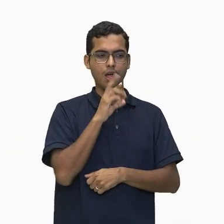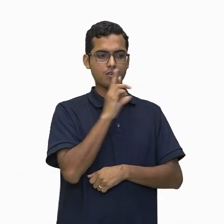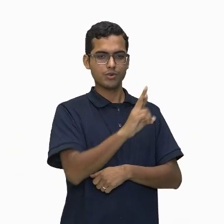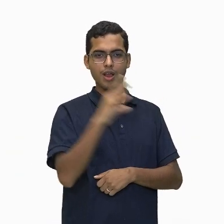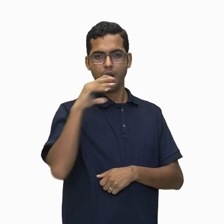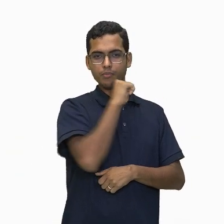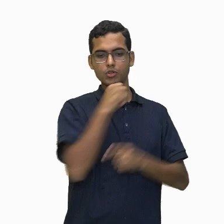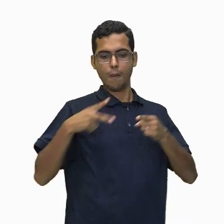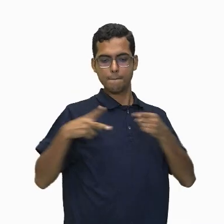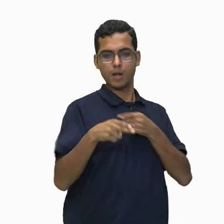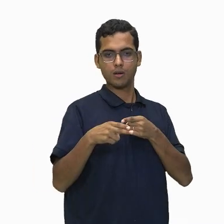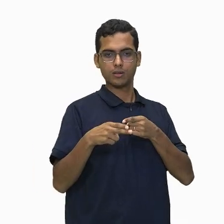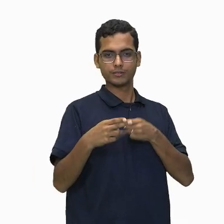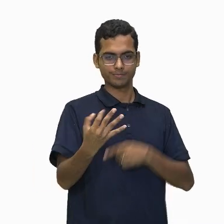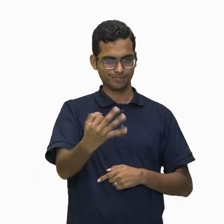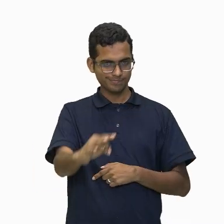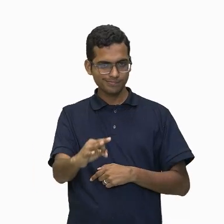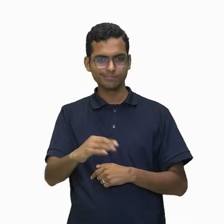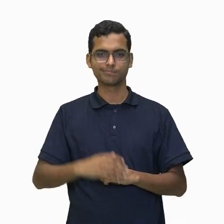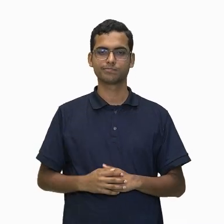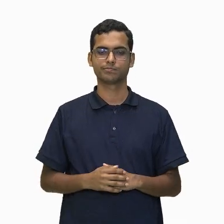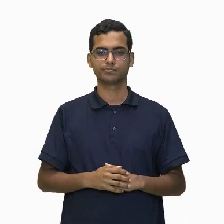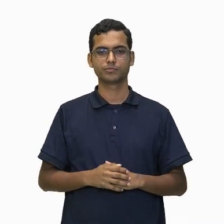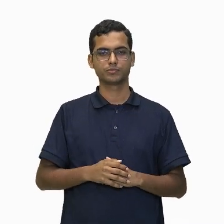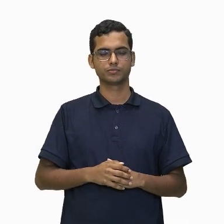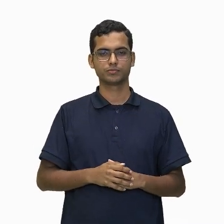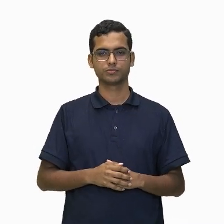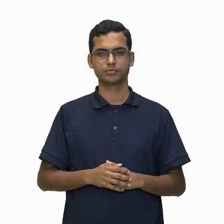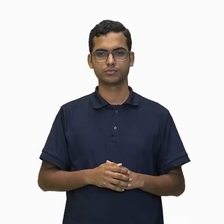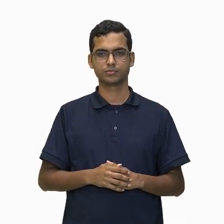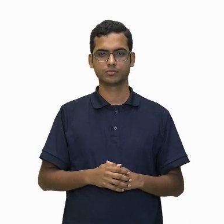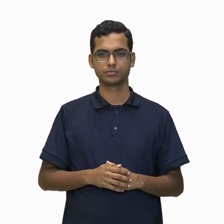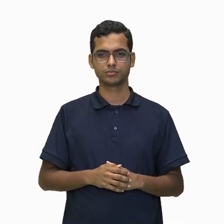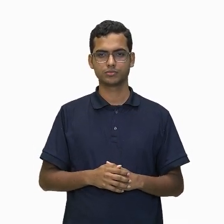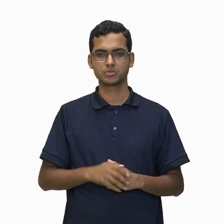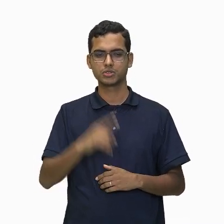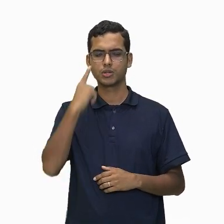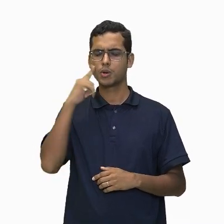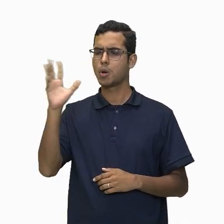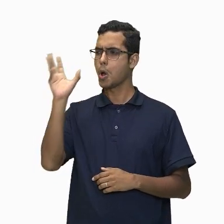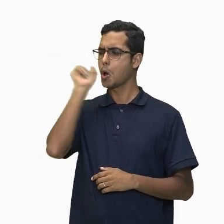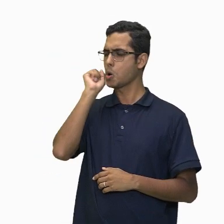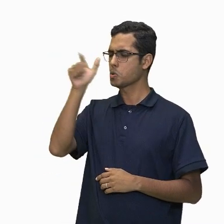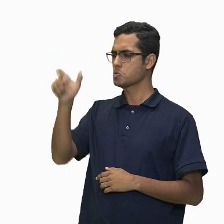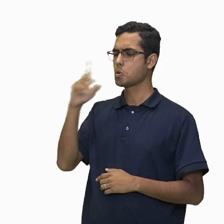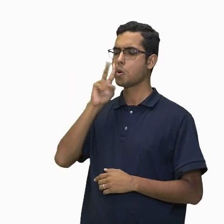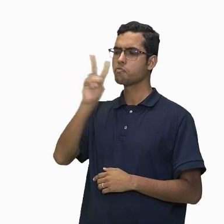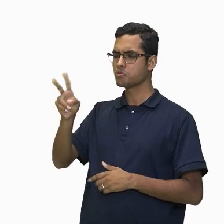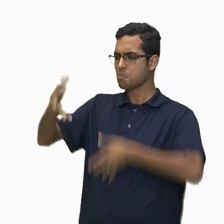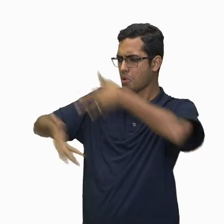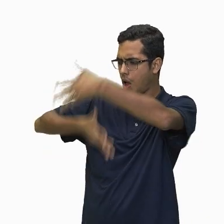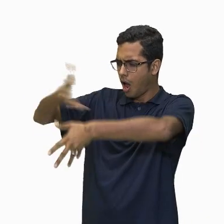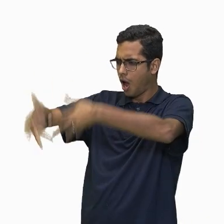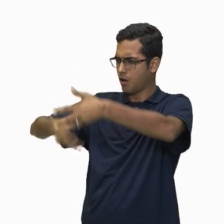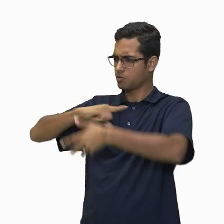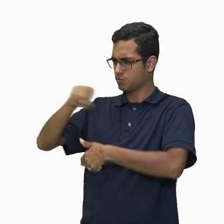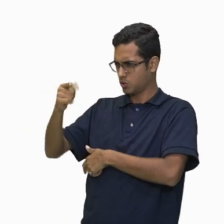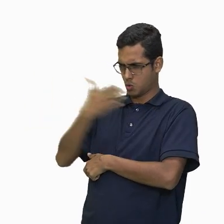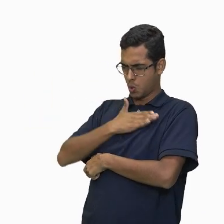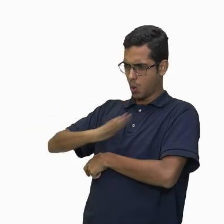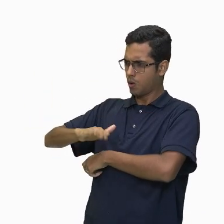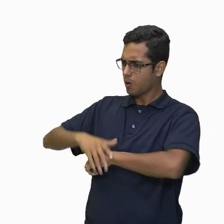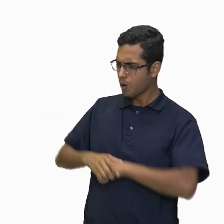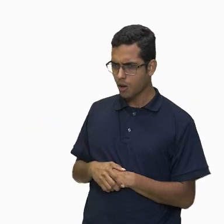ou um ataque, né? Clap back. Ouvir alguma coisa que você não gosta e de repente dá uma resposta. Clap back. Vamos ver um